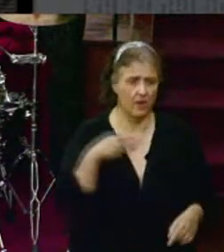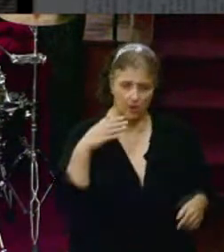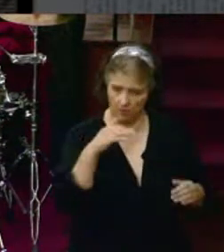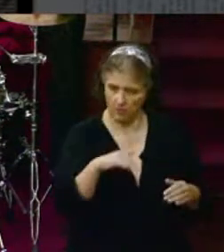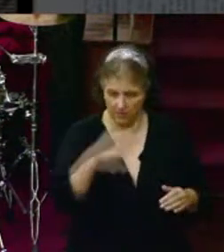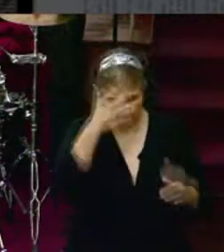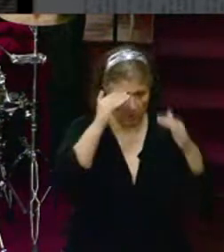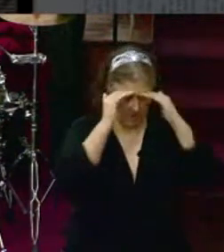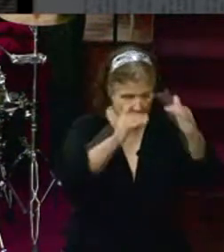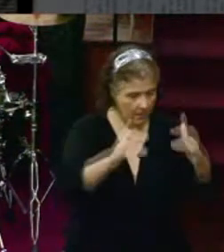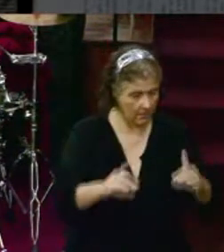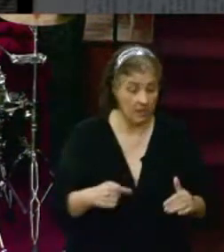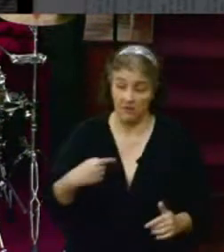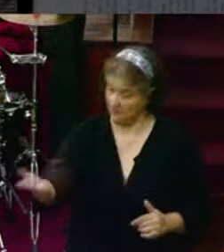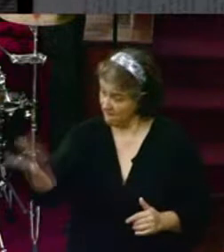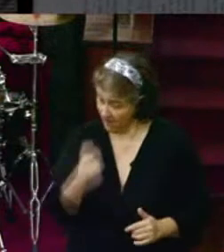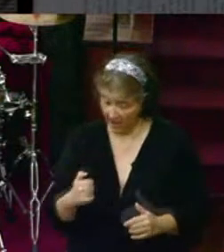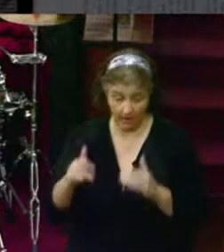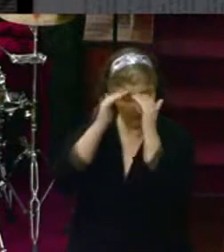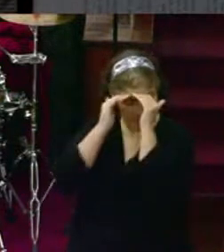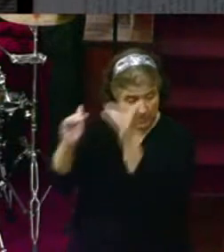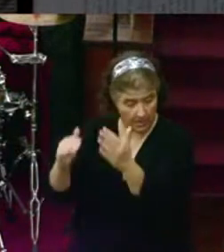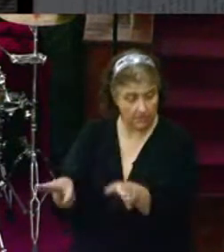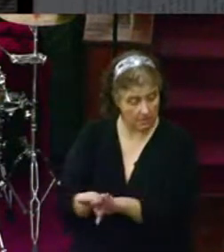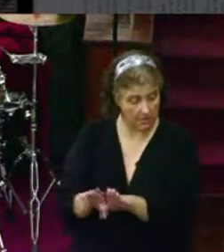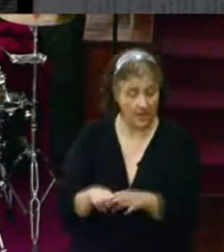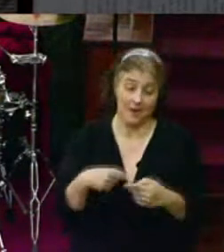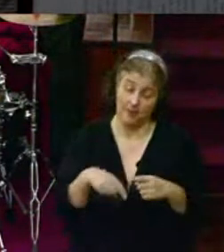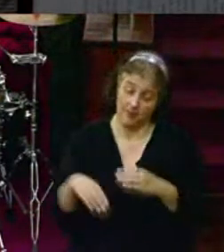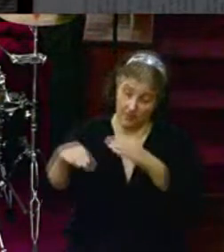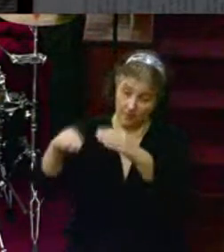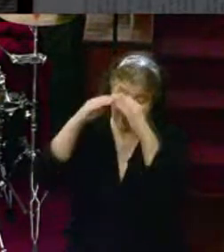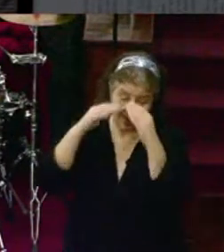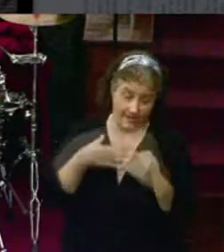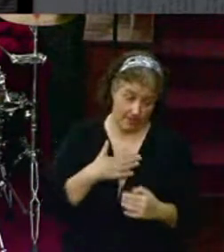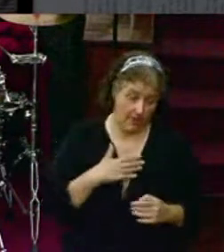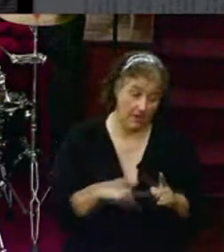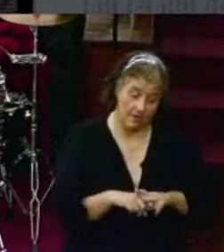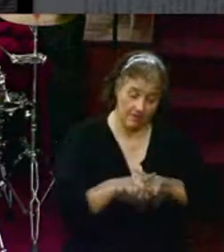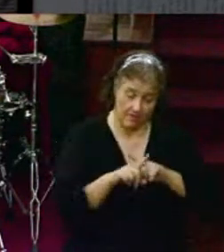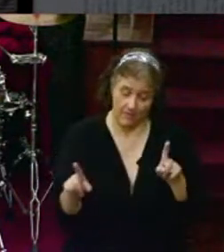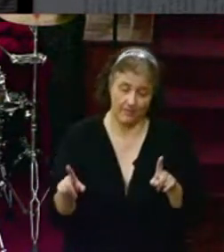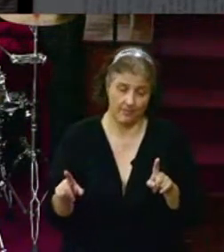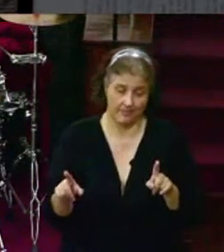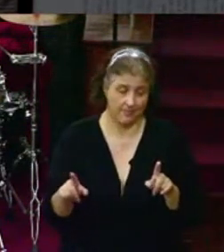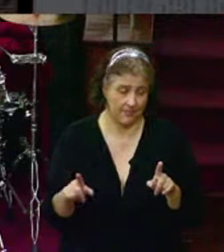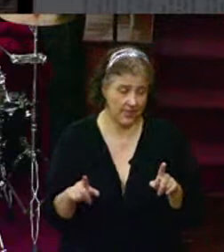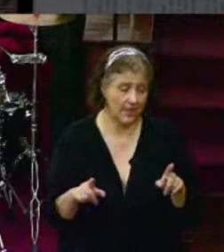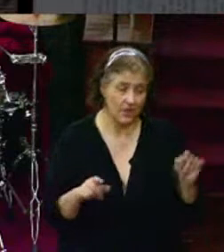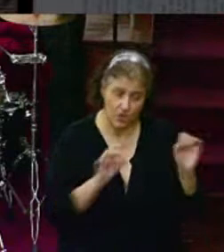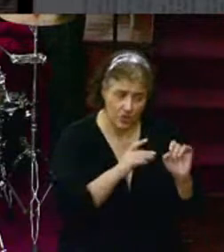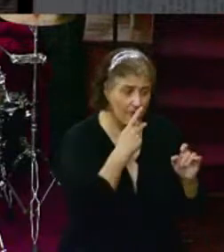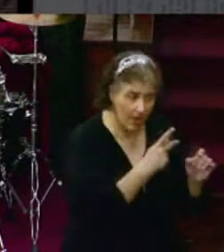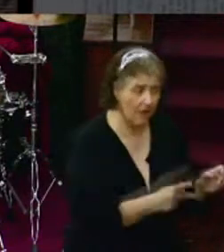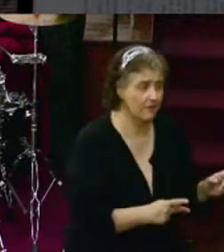meu servo, faz isto, e ele o faz. Ouvidas essas palavras, admirou-se Jesus dele, e voltando-se